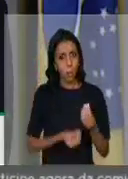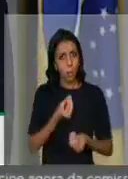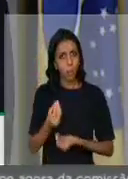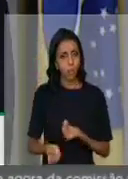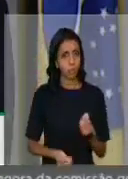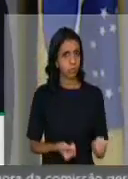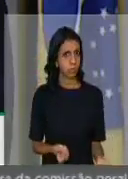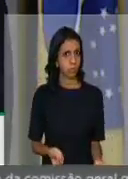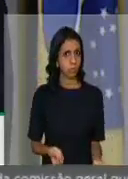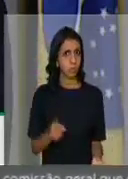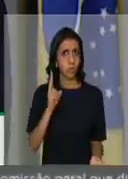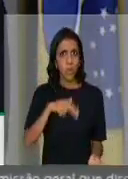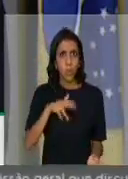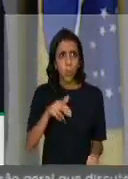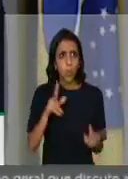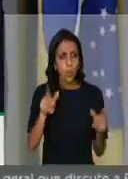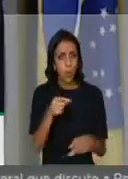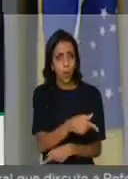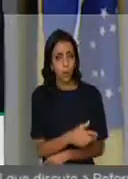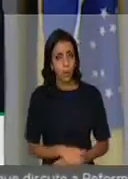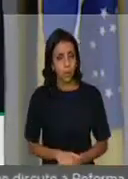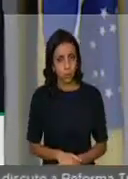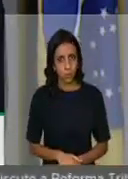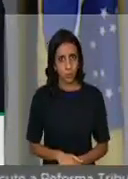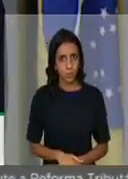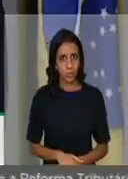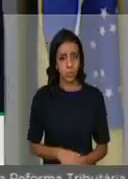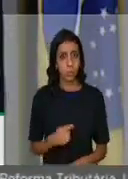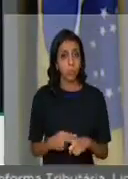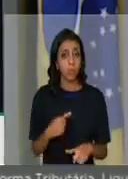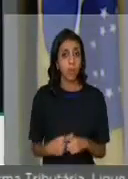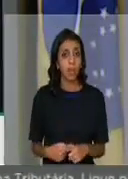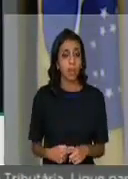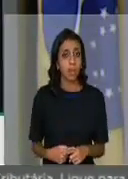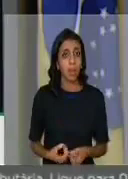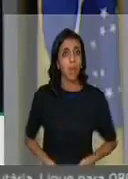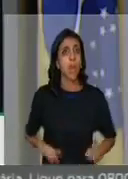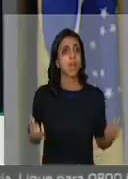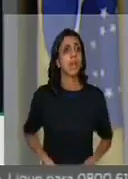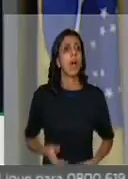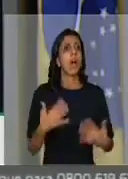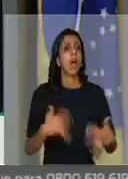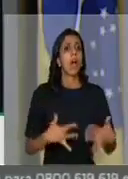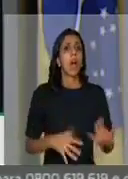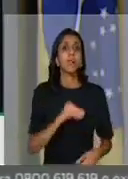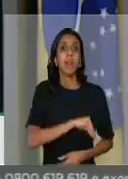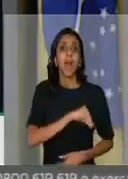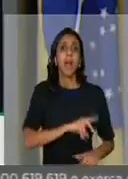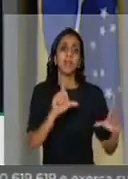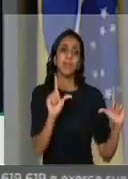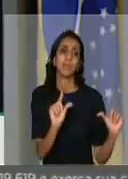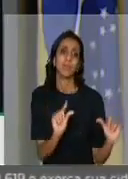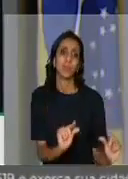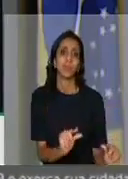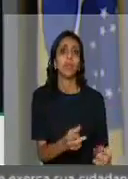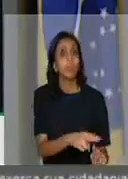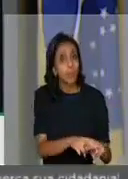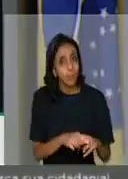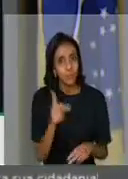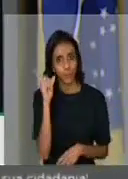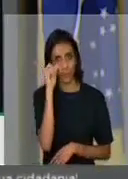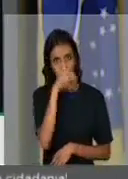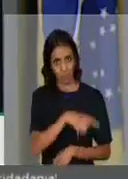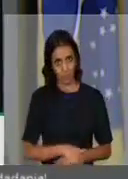social tributária sem precedente. Quanto mais caro o custo, menor o salário líquido.